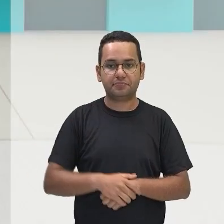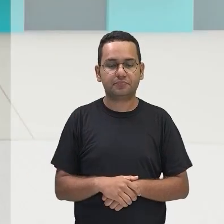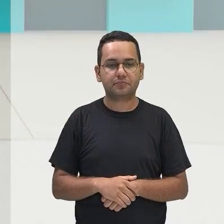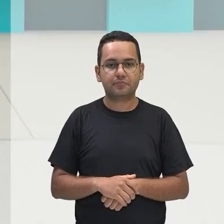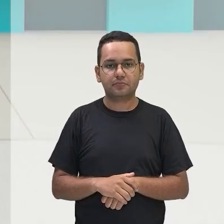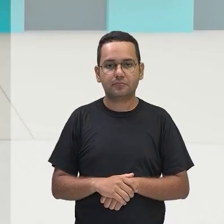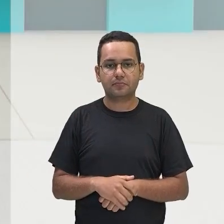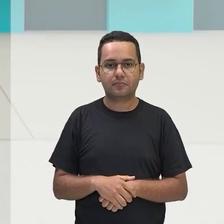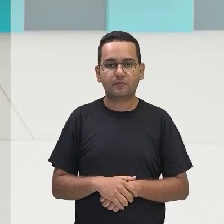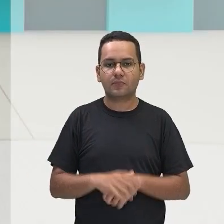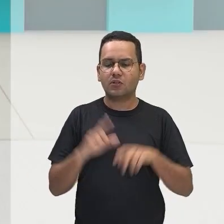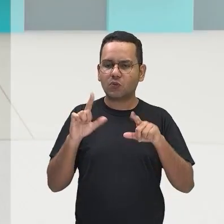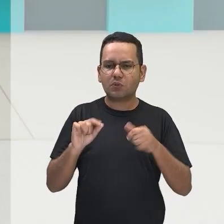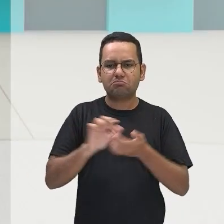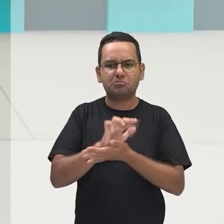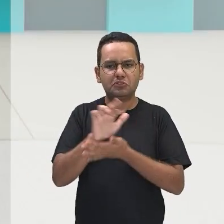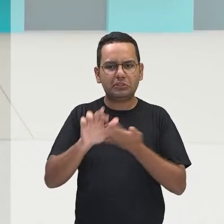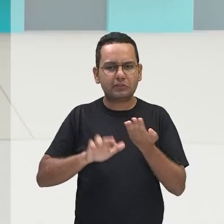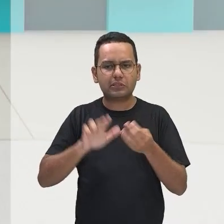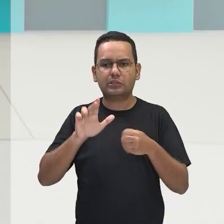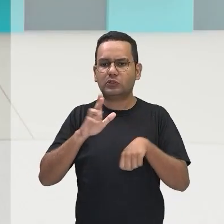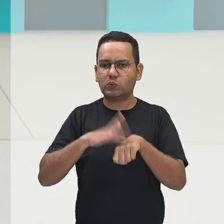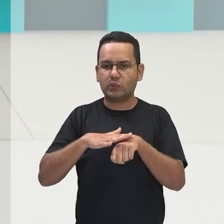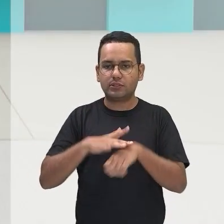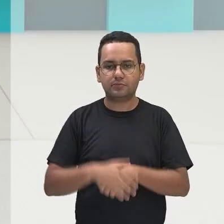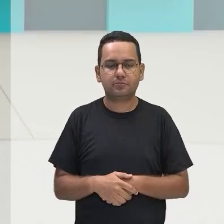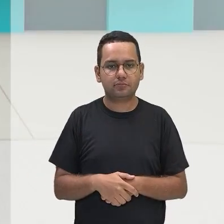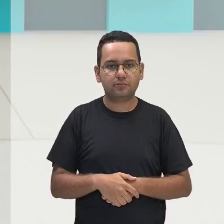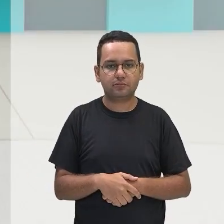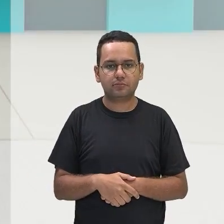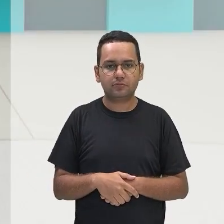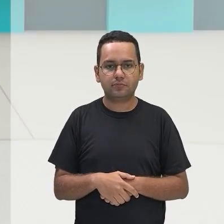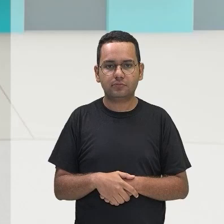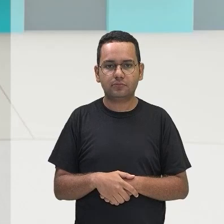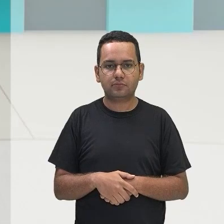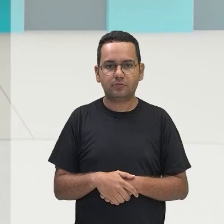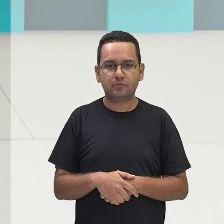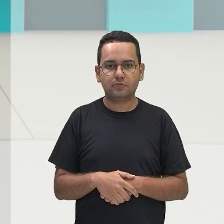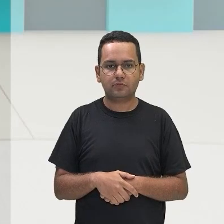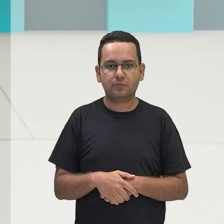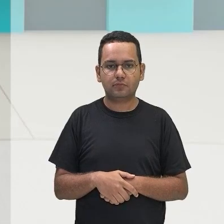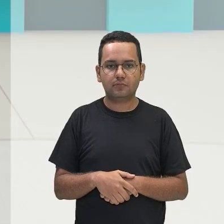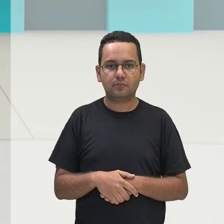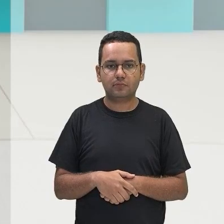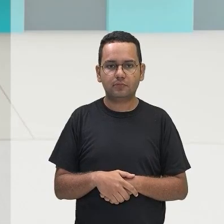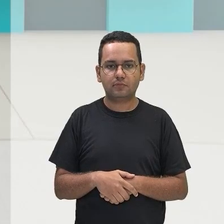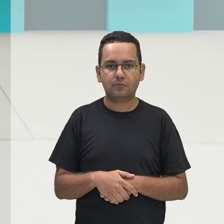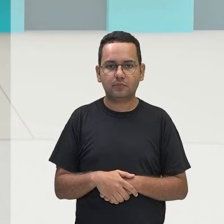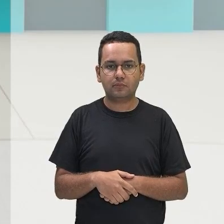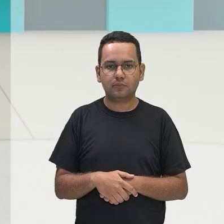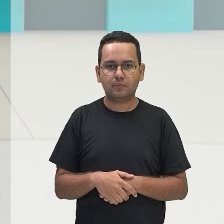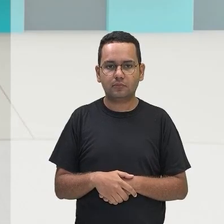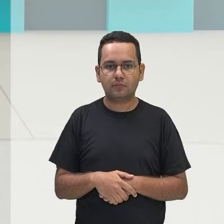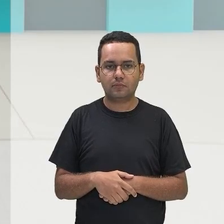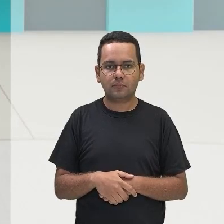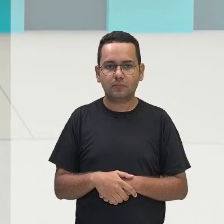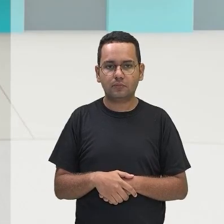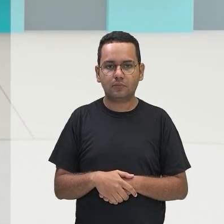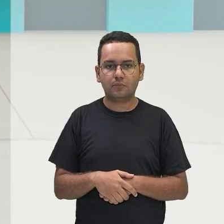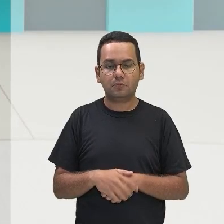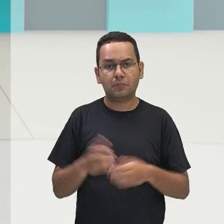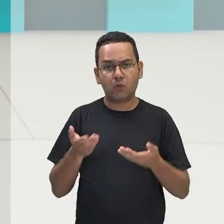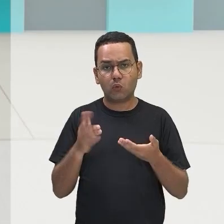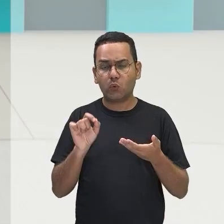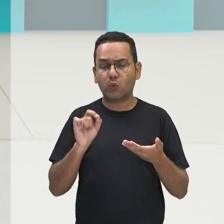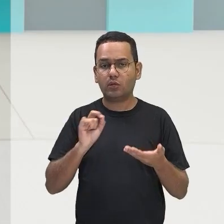Diminuindo aí o risco de doenças cardiovasculares. A principal delas que eu vejo, né, é o infarto do